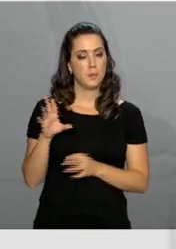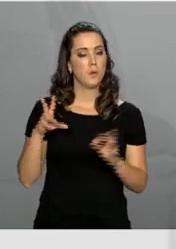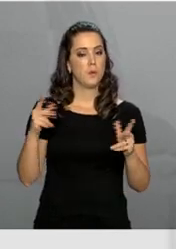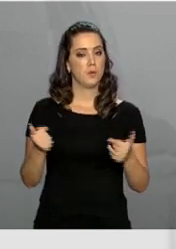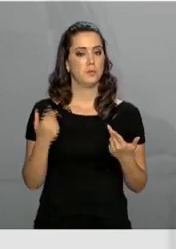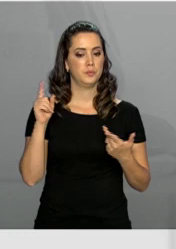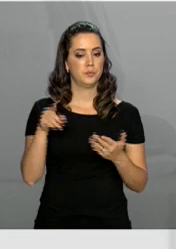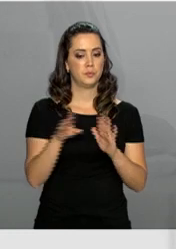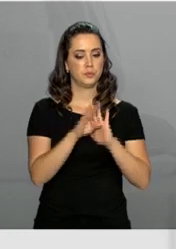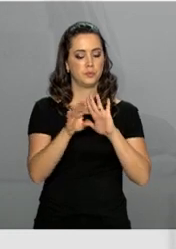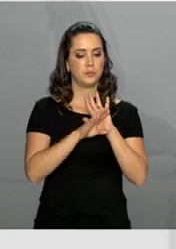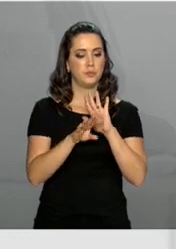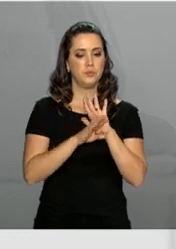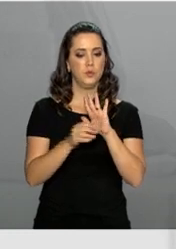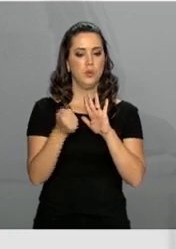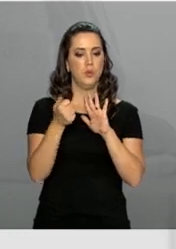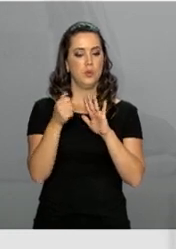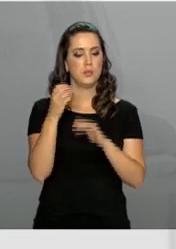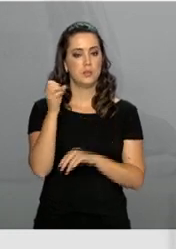total, o projeto soma